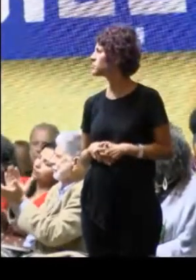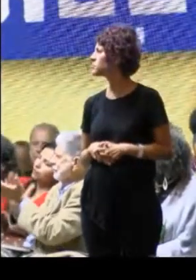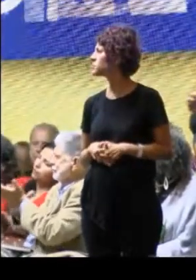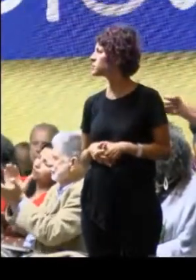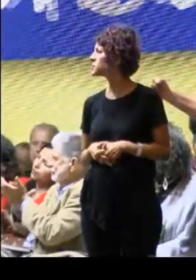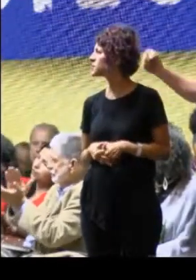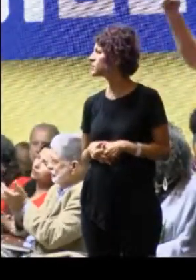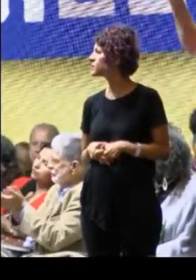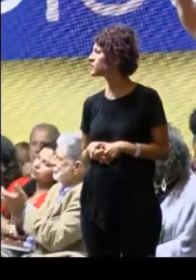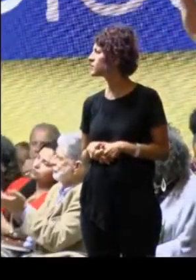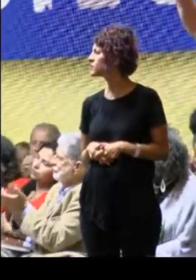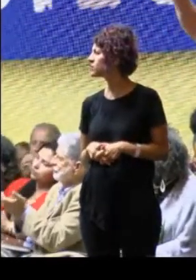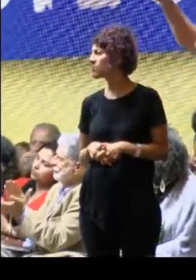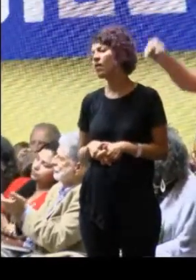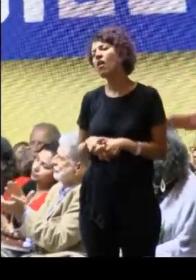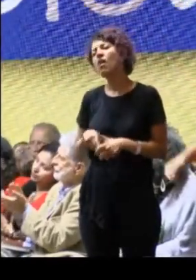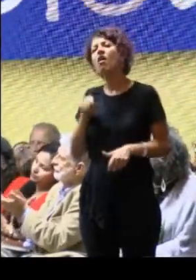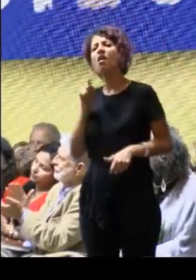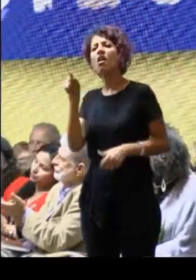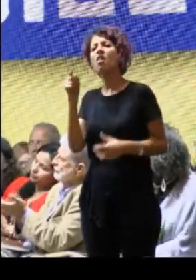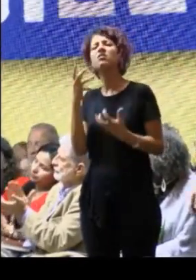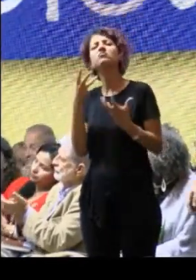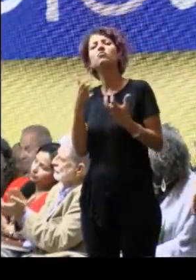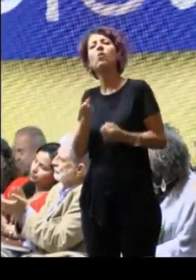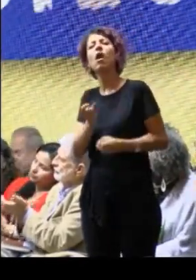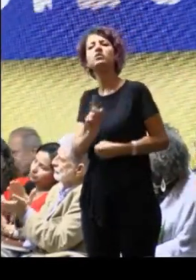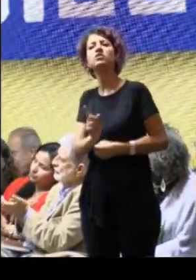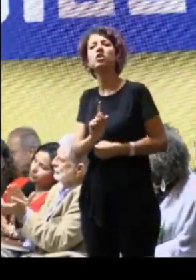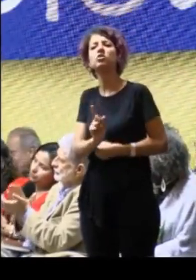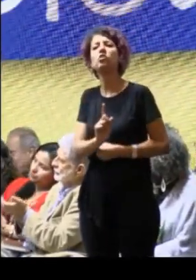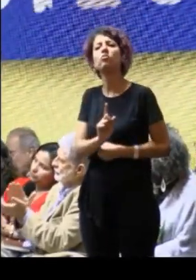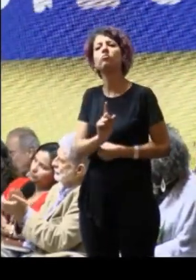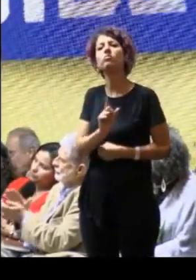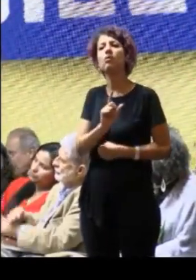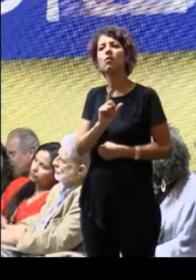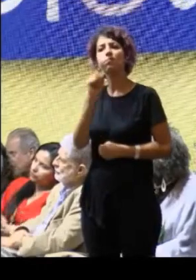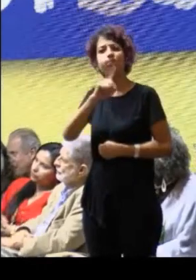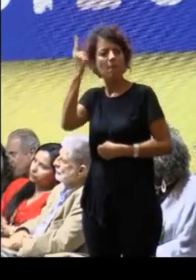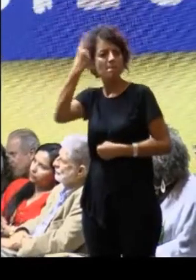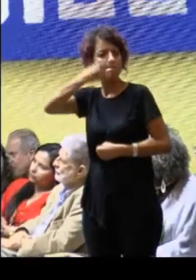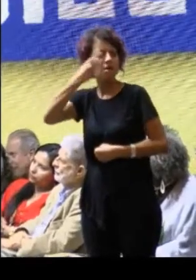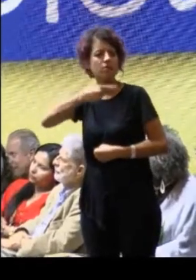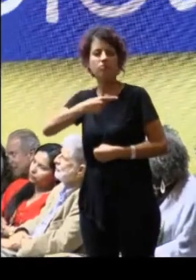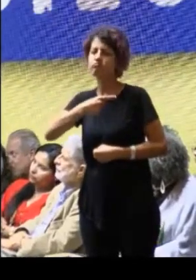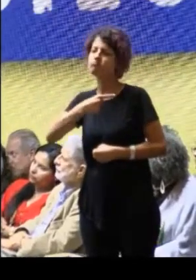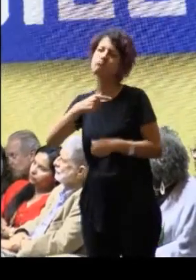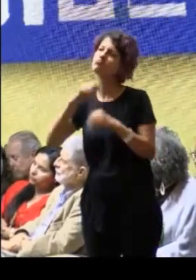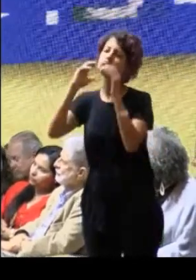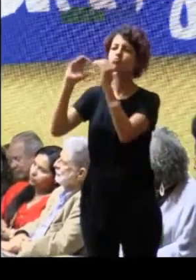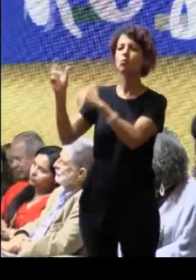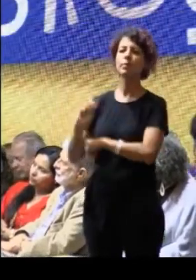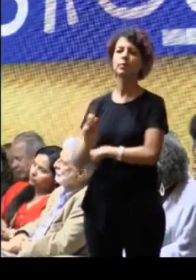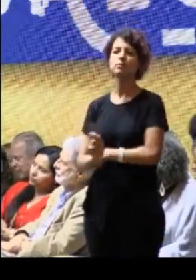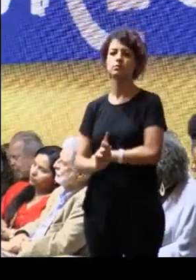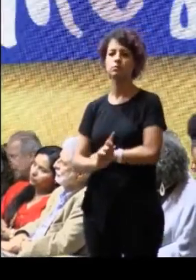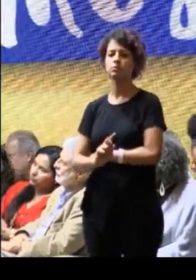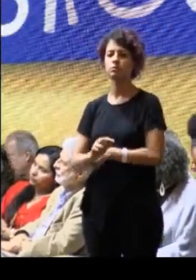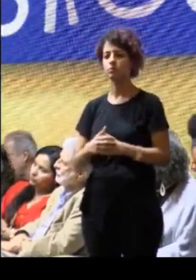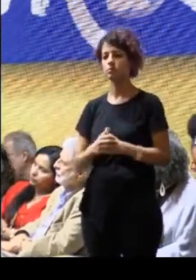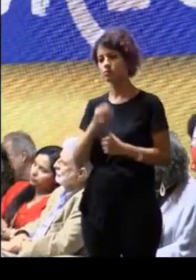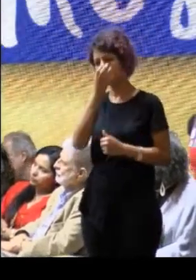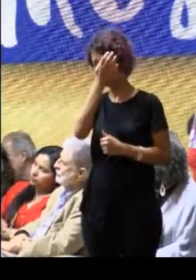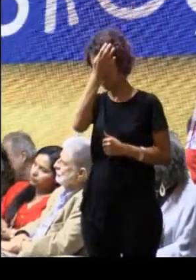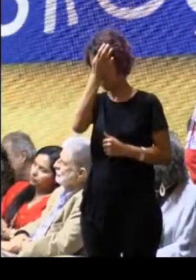para não se entregar aos caprichos do governo americano. E quero aqui fazer